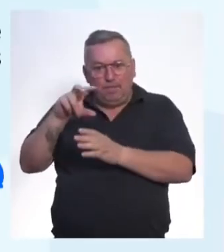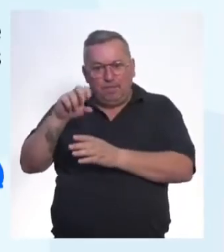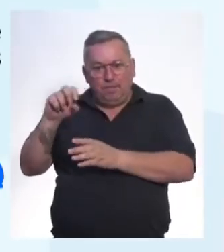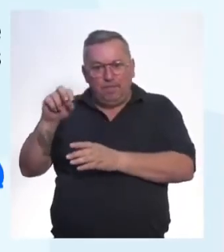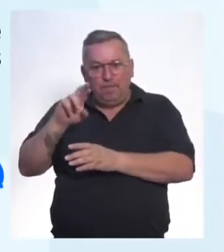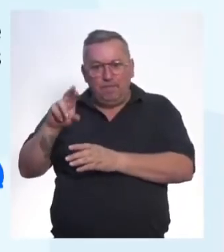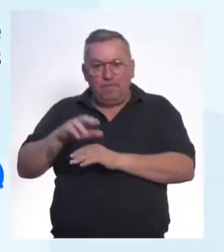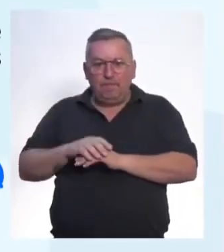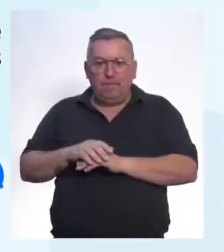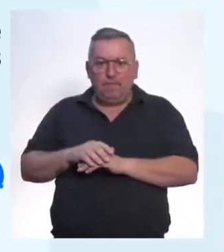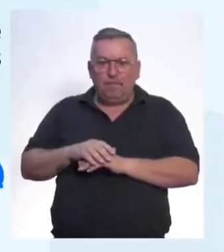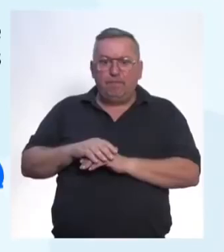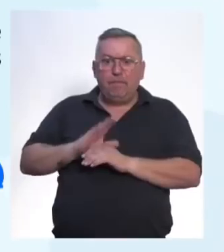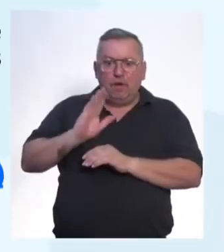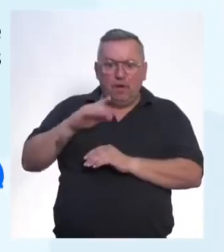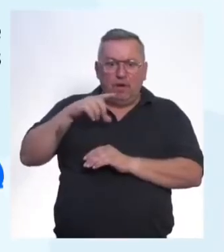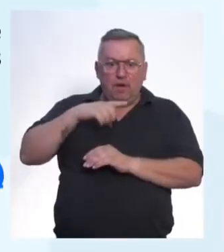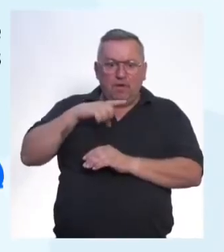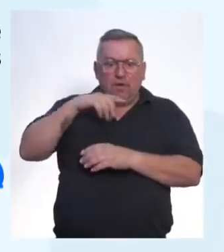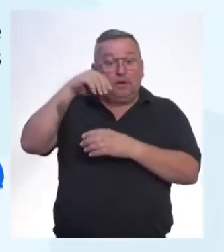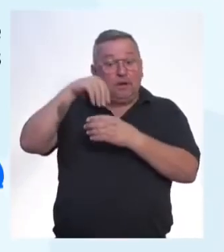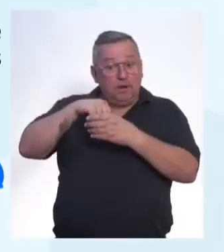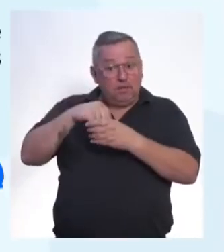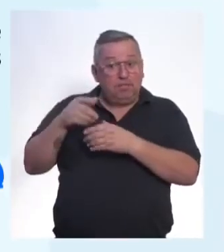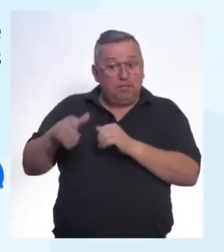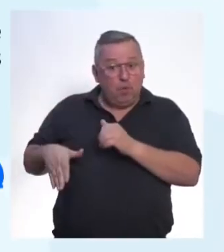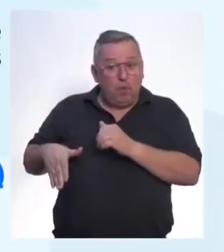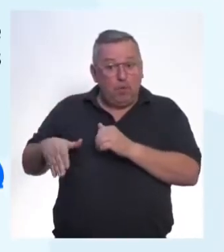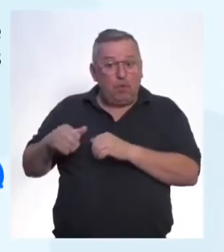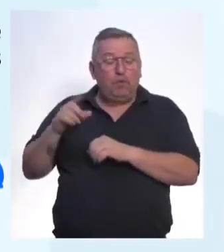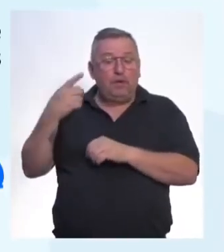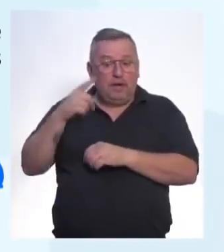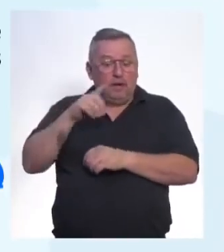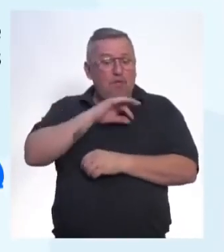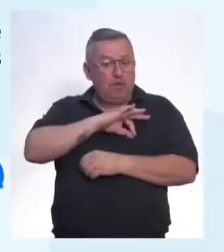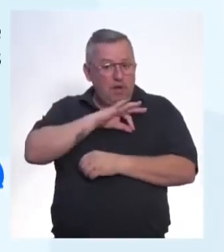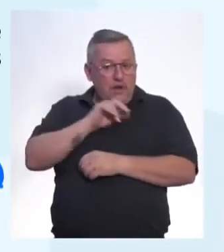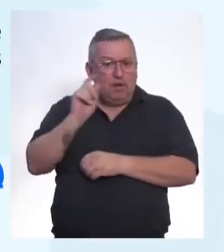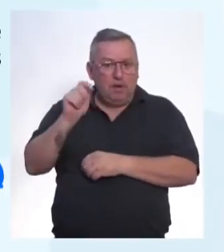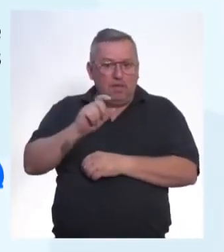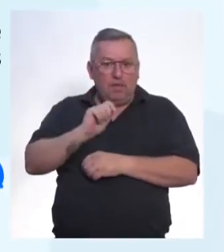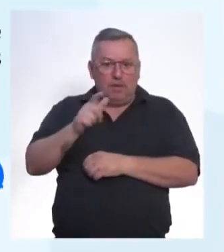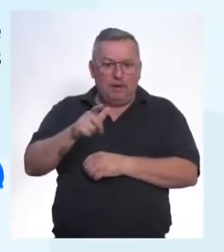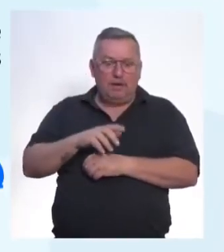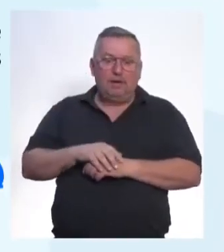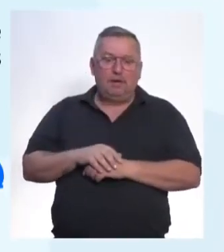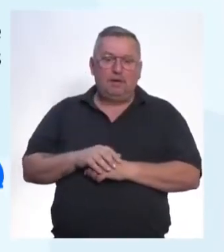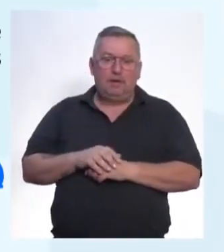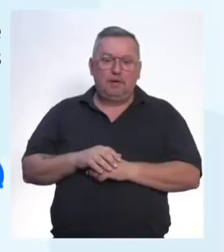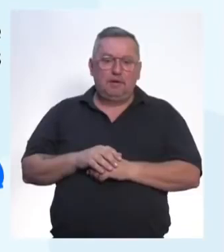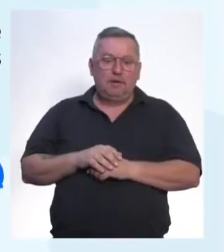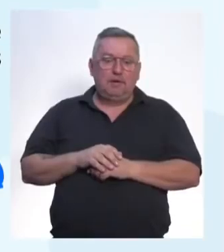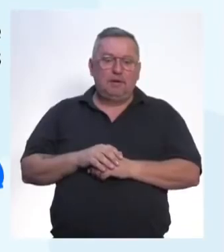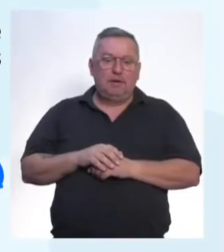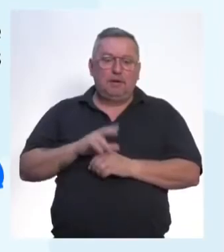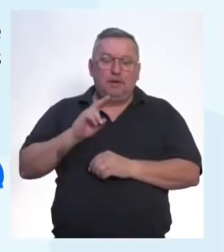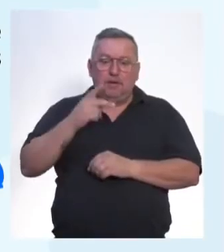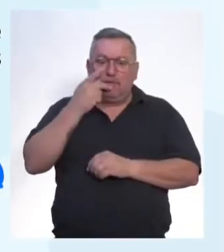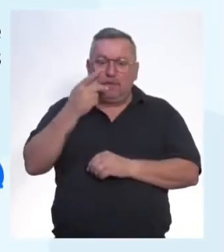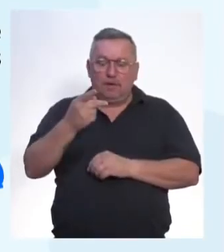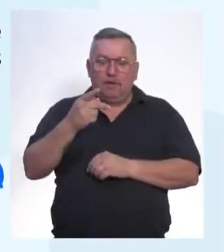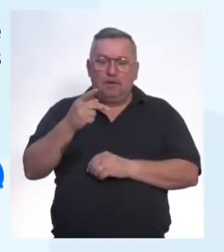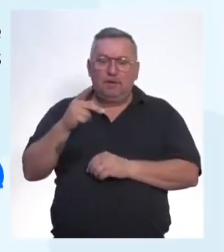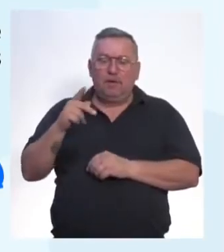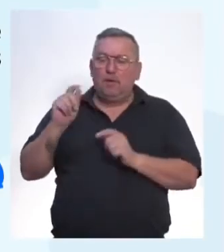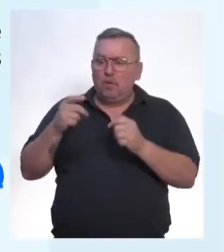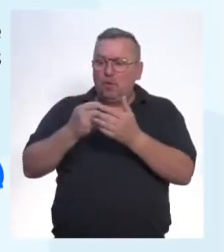prestações de R$500, já que o valor da prestação estava dentro lá do seu orçamento. Extremamente importante. Sempre falava para os meus alunos,